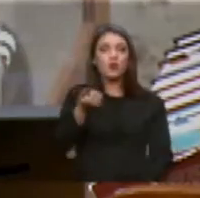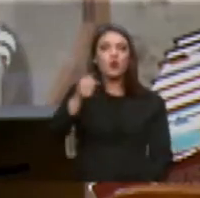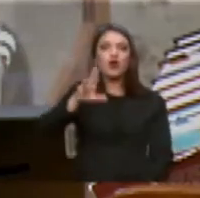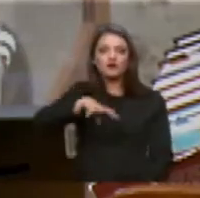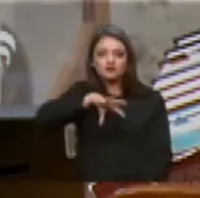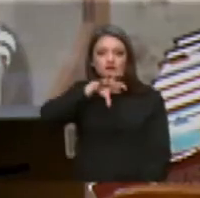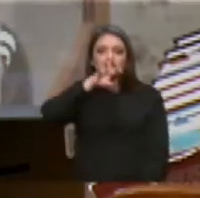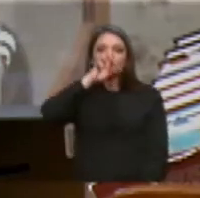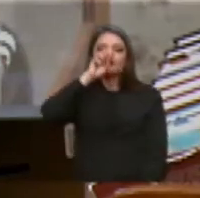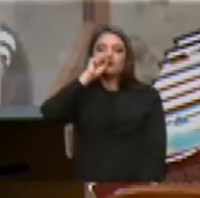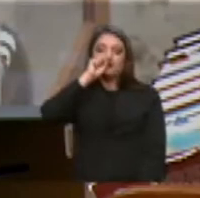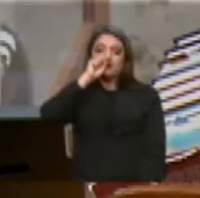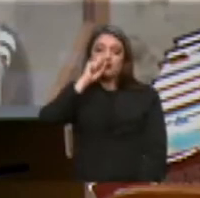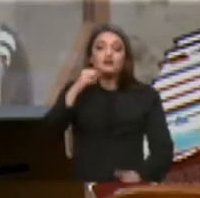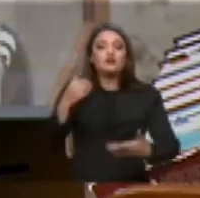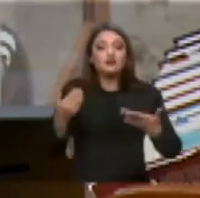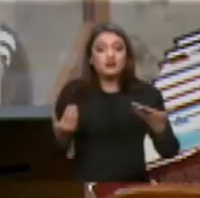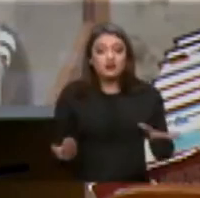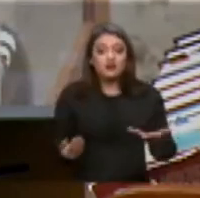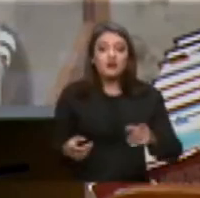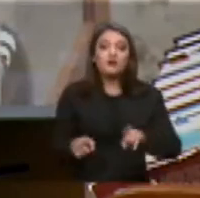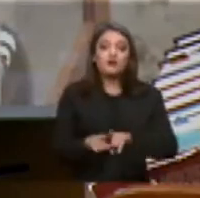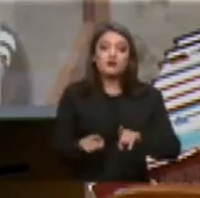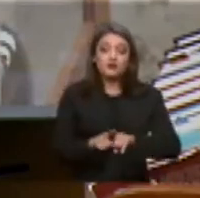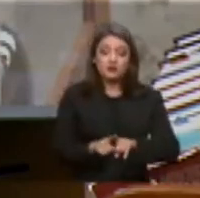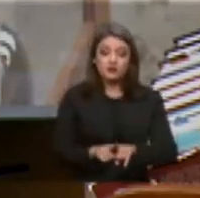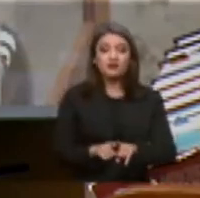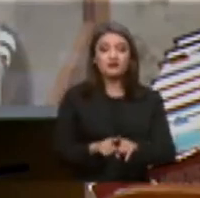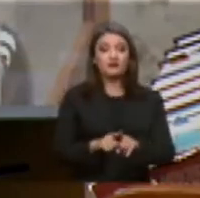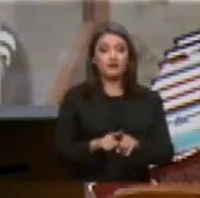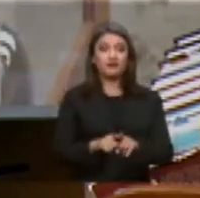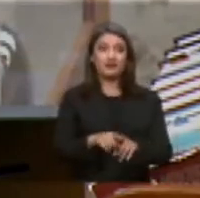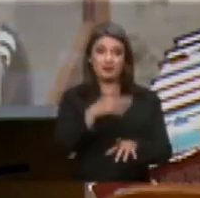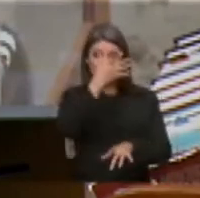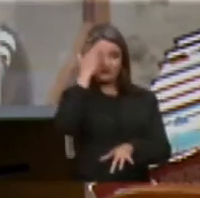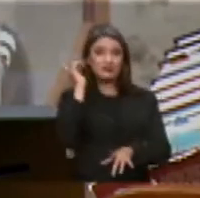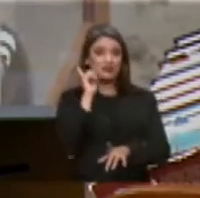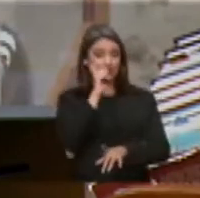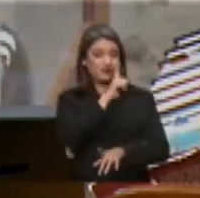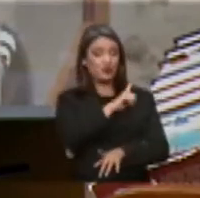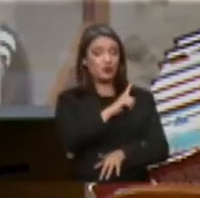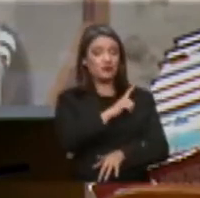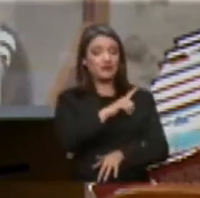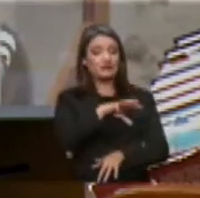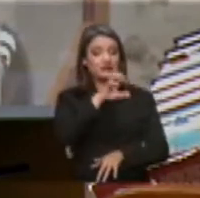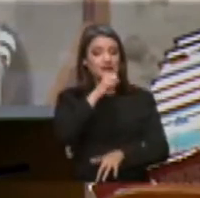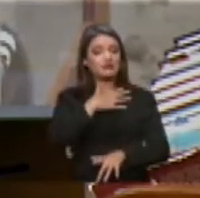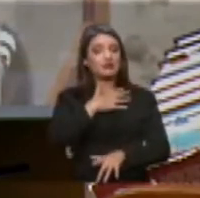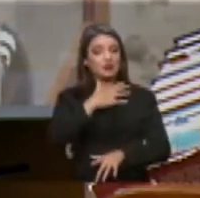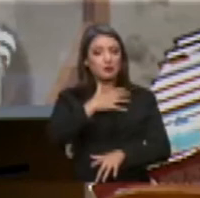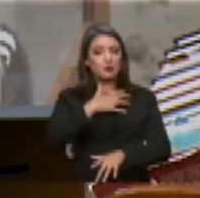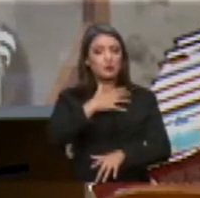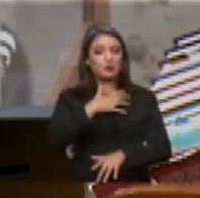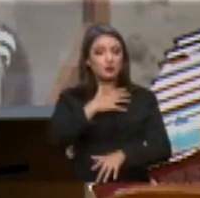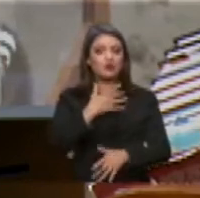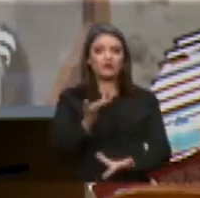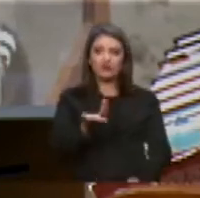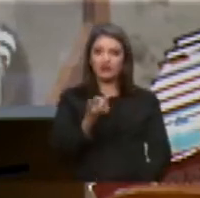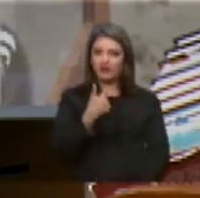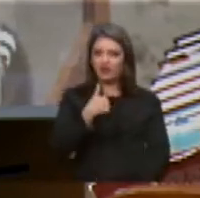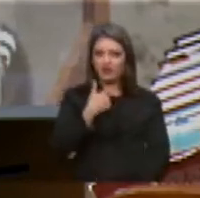caro, inclusive aqueles que eventualmente tenham dificuldades respiratórias, e eu não fui uma